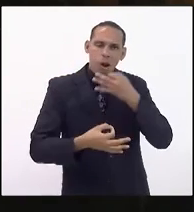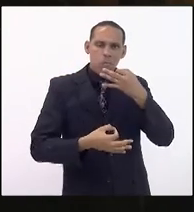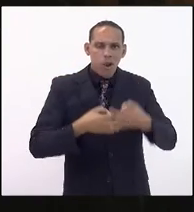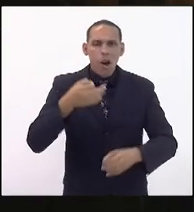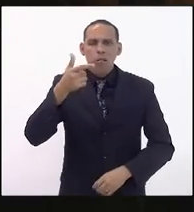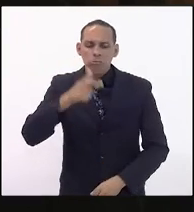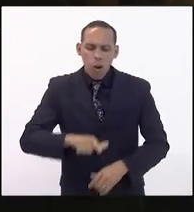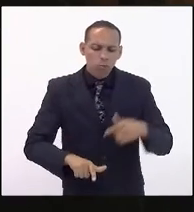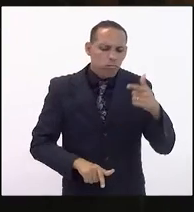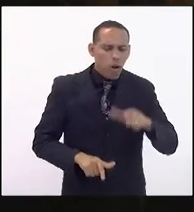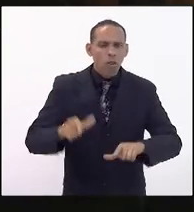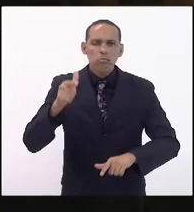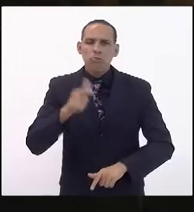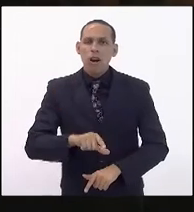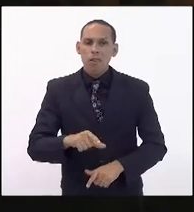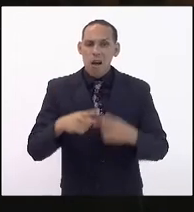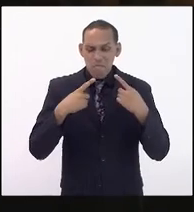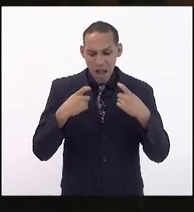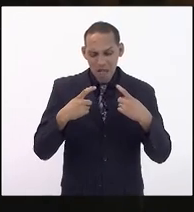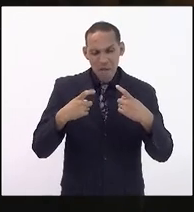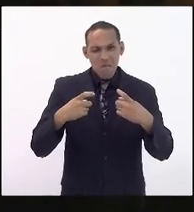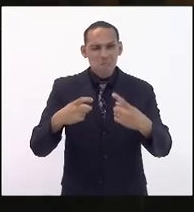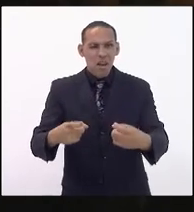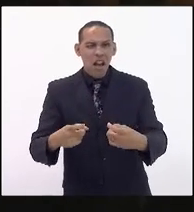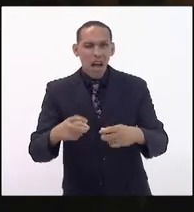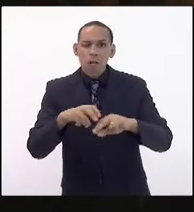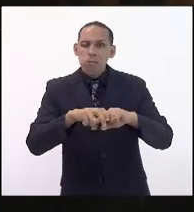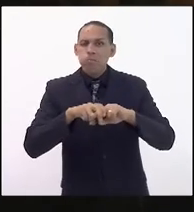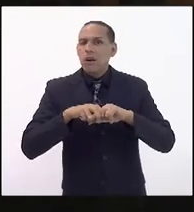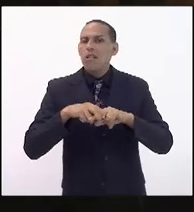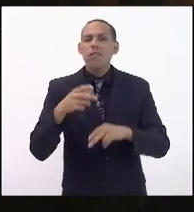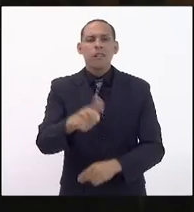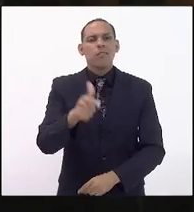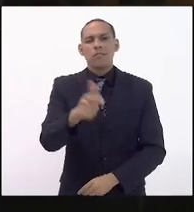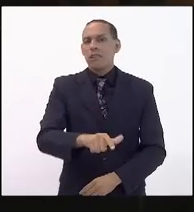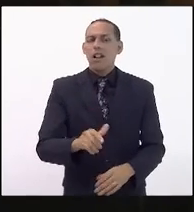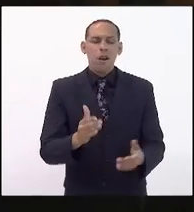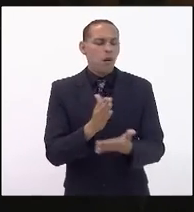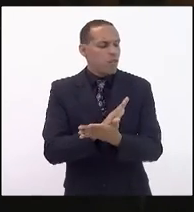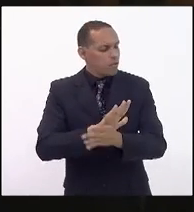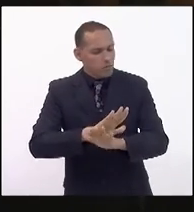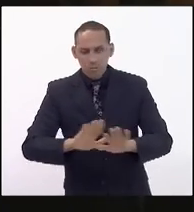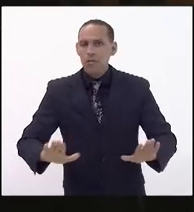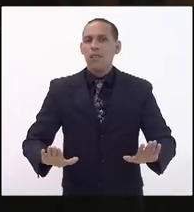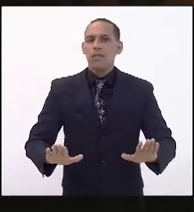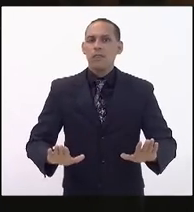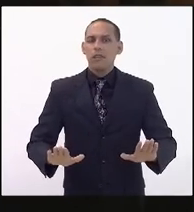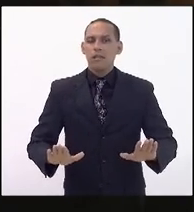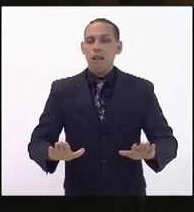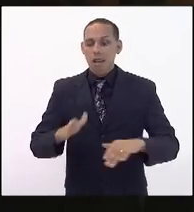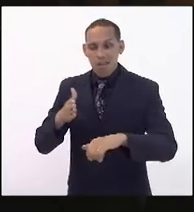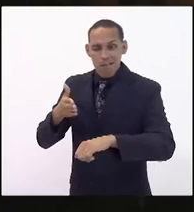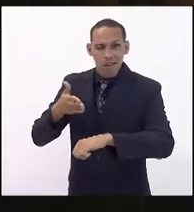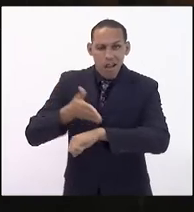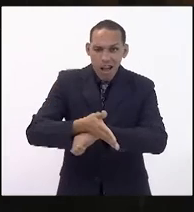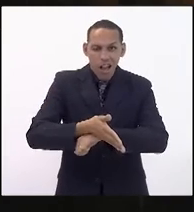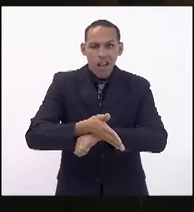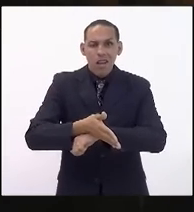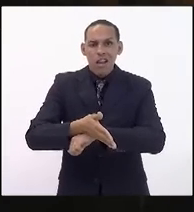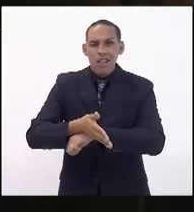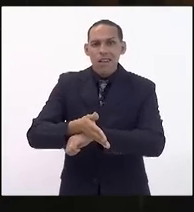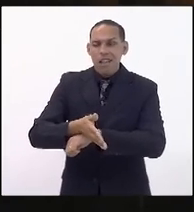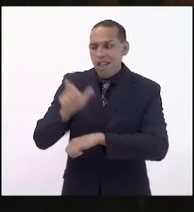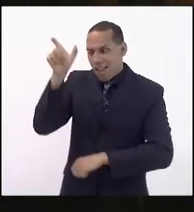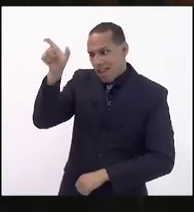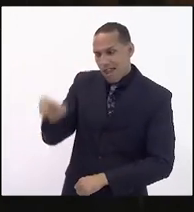composição muito clara Guerra Não se justifica de jeito nenhum Quem invadir Será